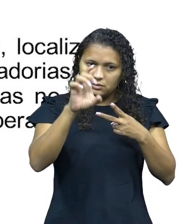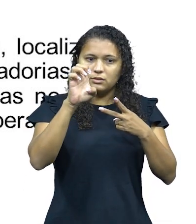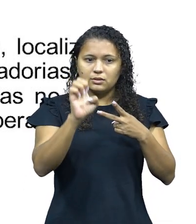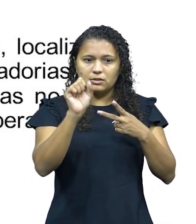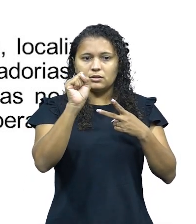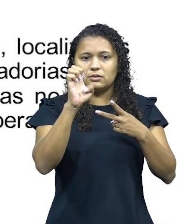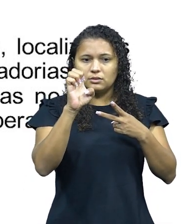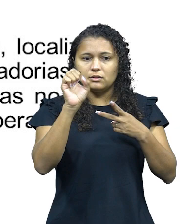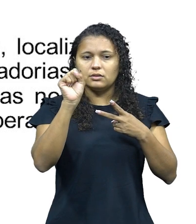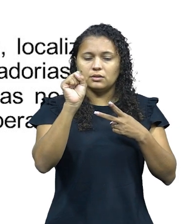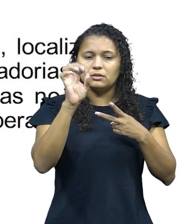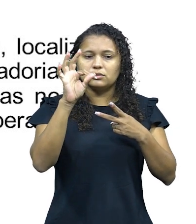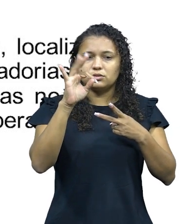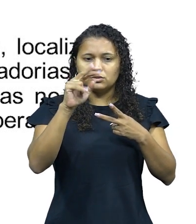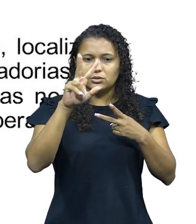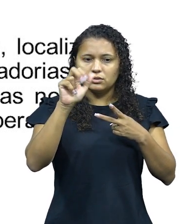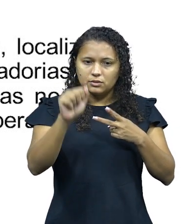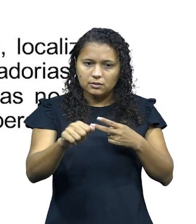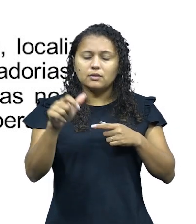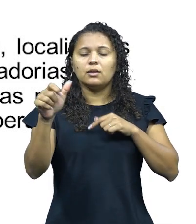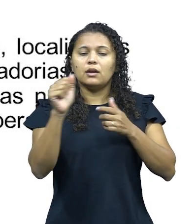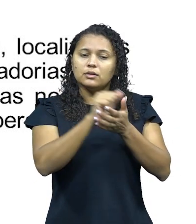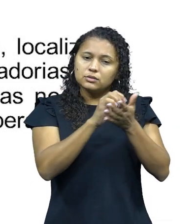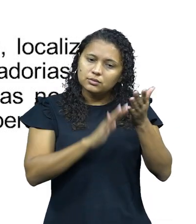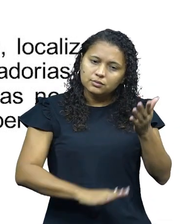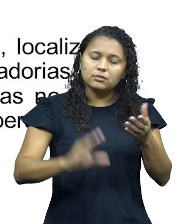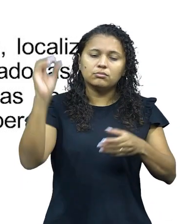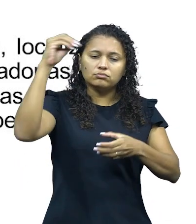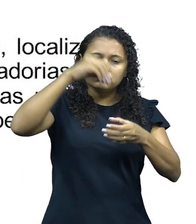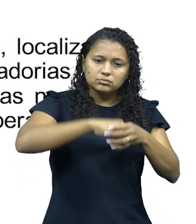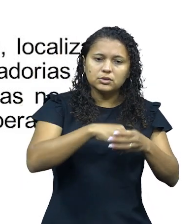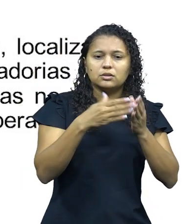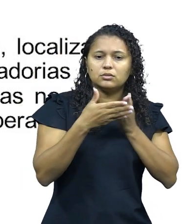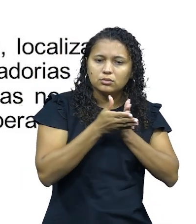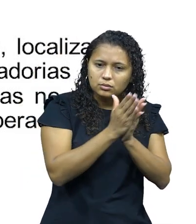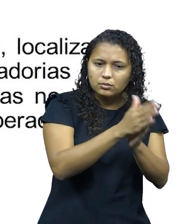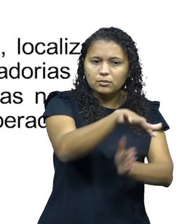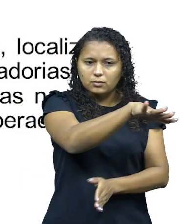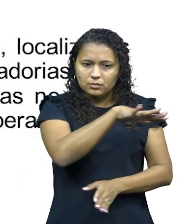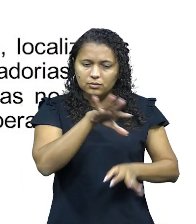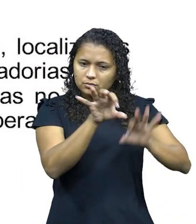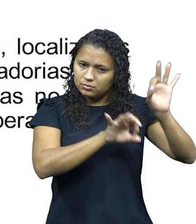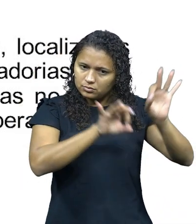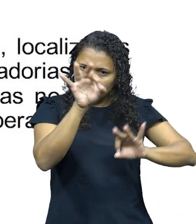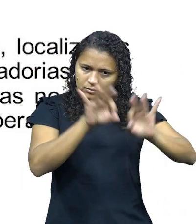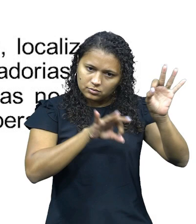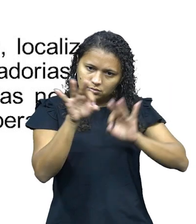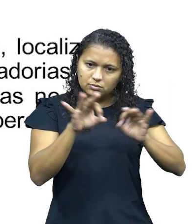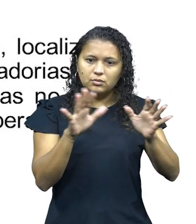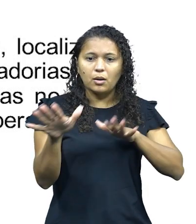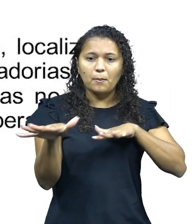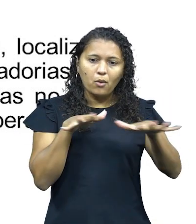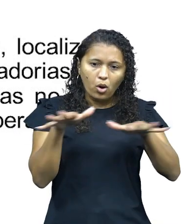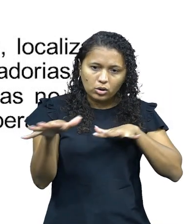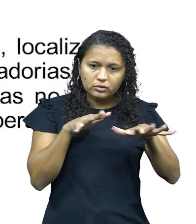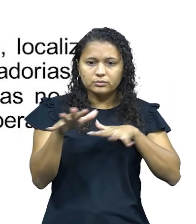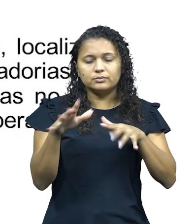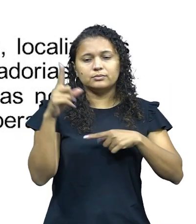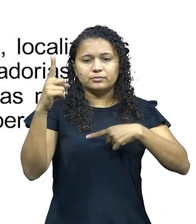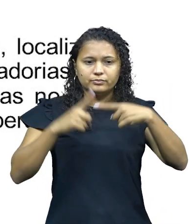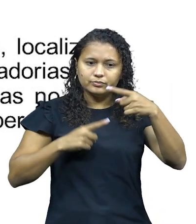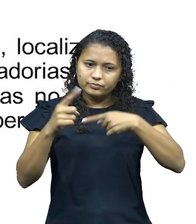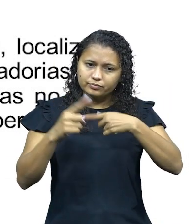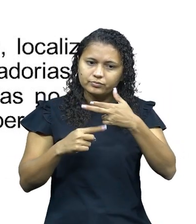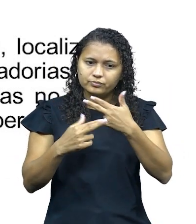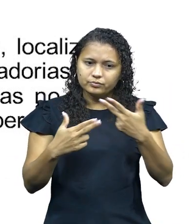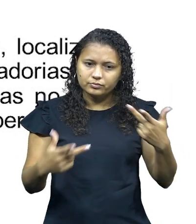e instalações portuárias privadas, localizadas dentro dos limites do porto organizado, na